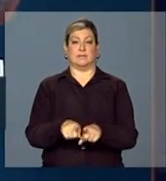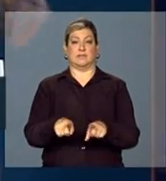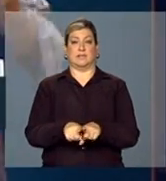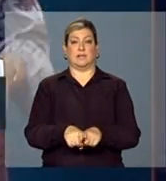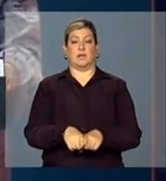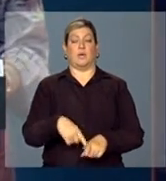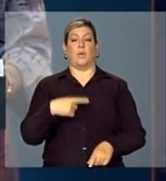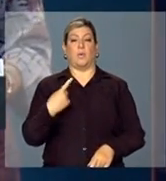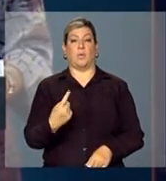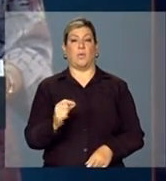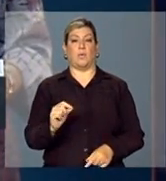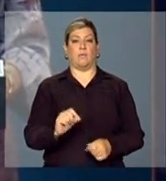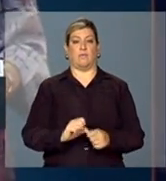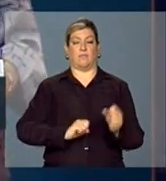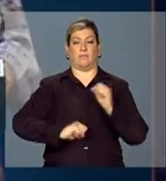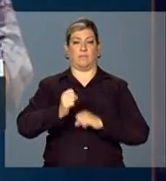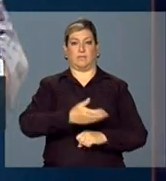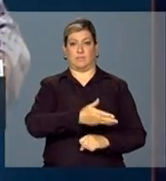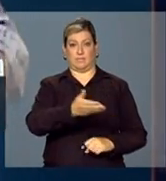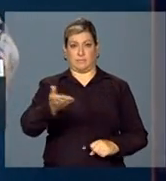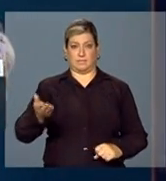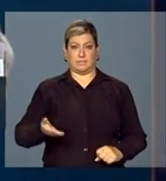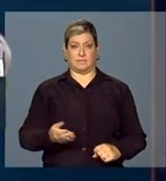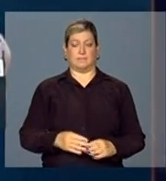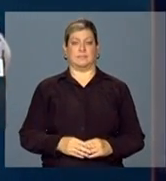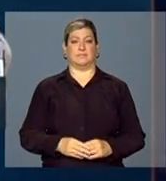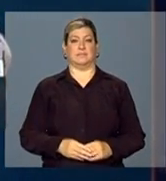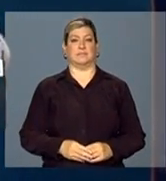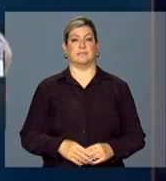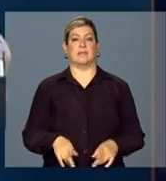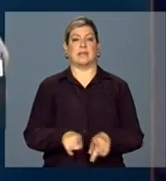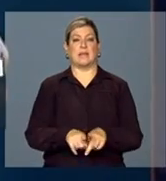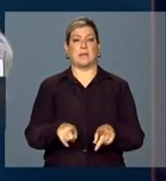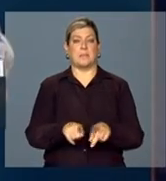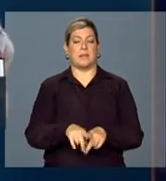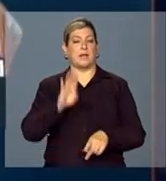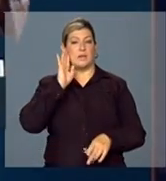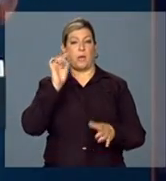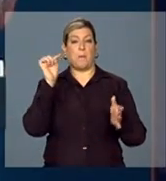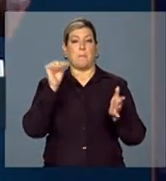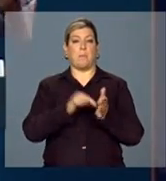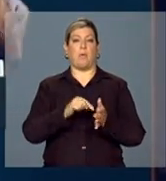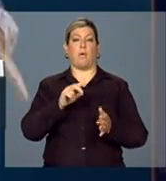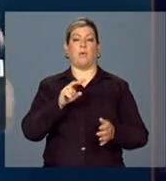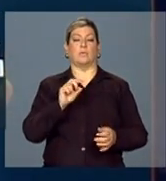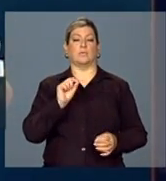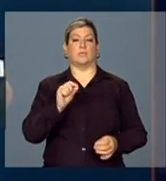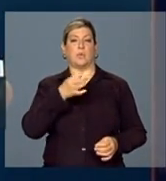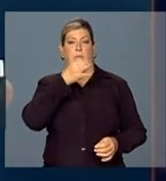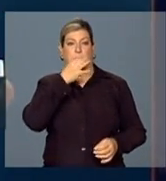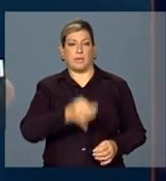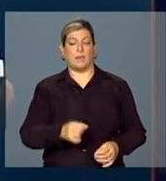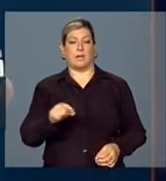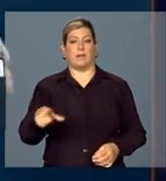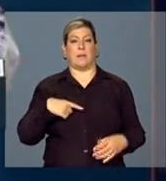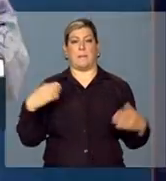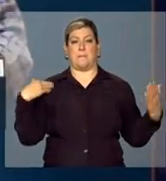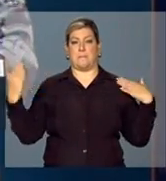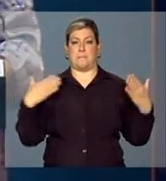um empreendimento dessa envergadura, quanto do ponto de vista da Marinha que o concebe,